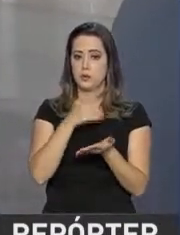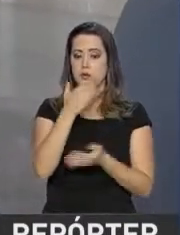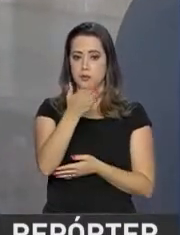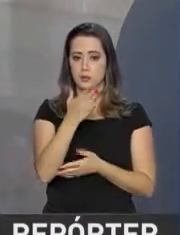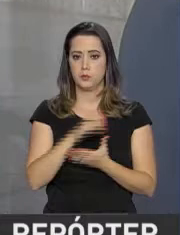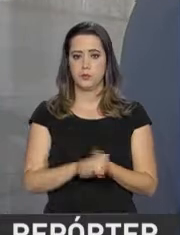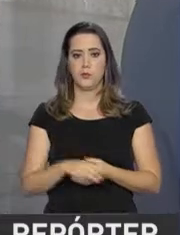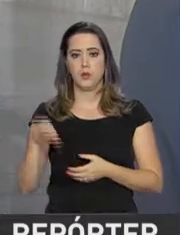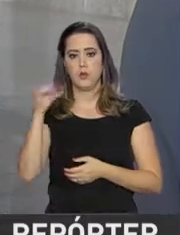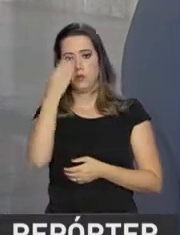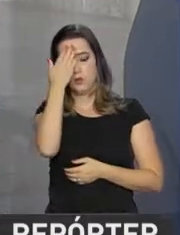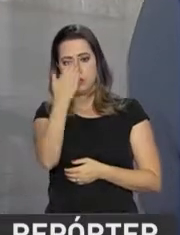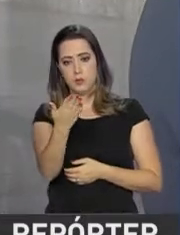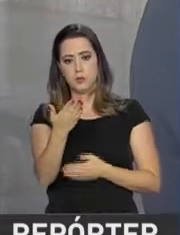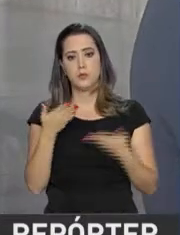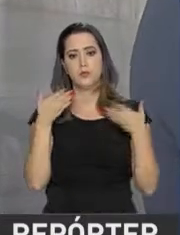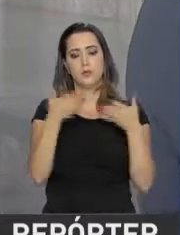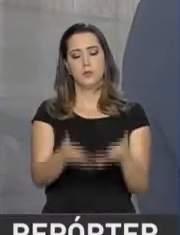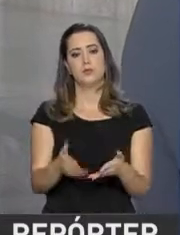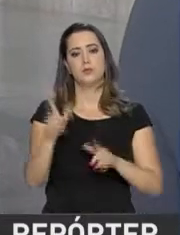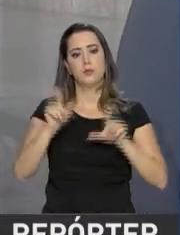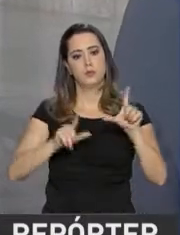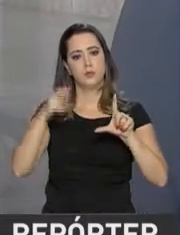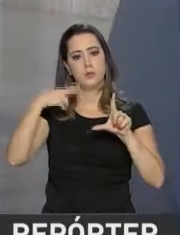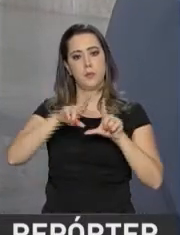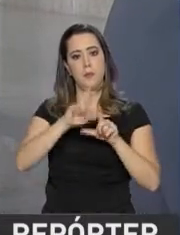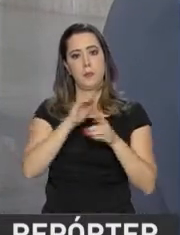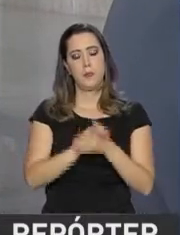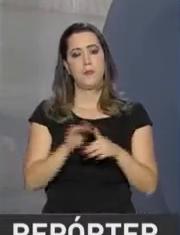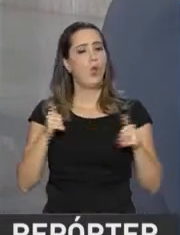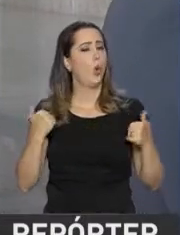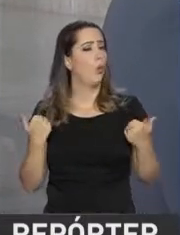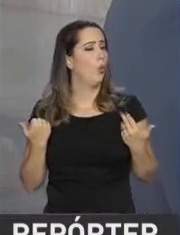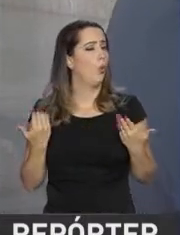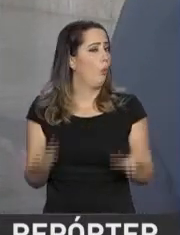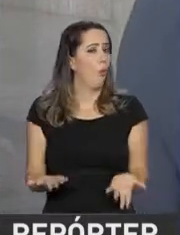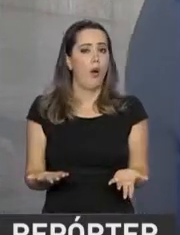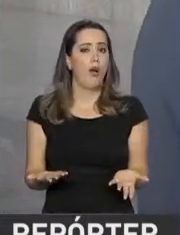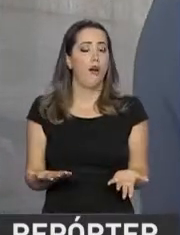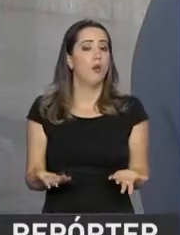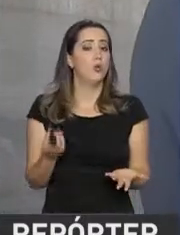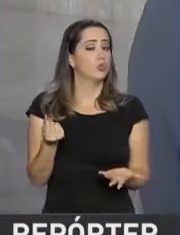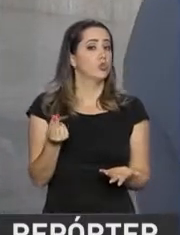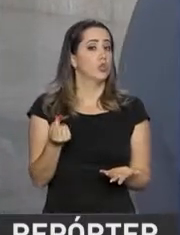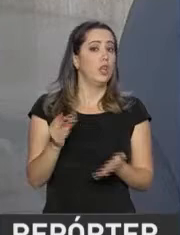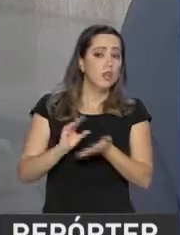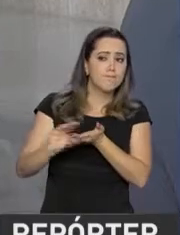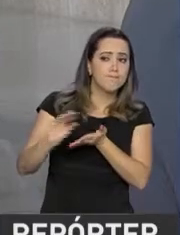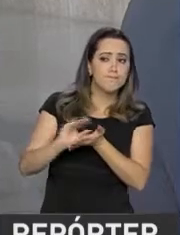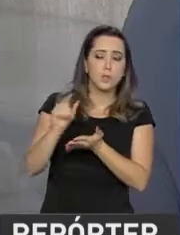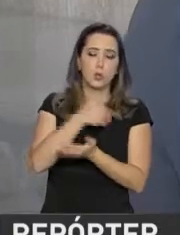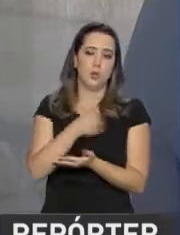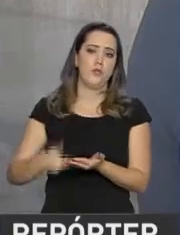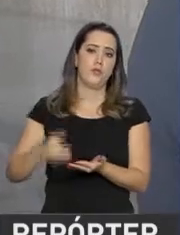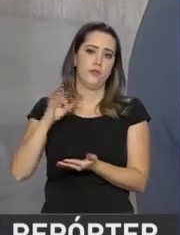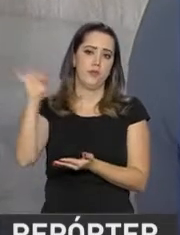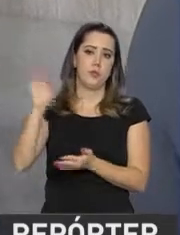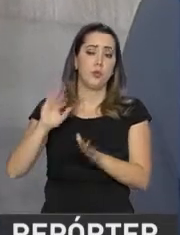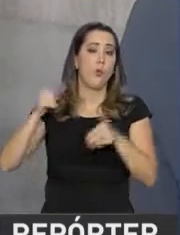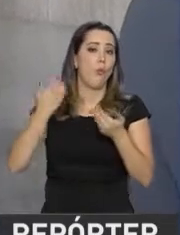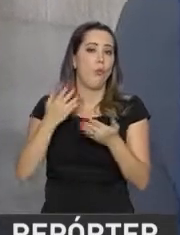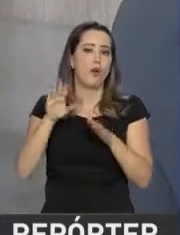obrigado por participar que connosco na tv nbr quais são os investimentos assegurados pelo governo e quais são os